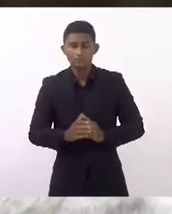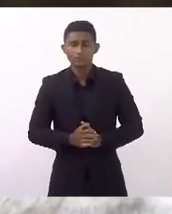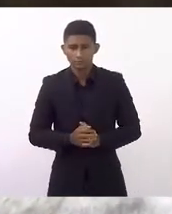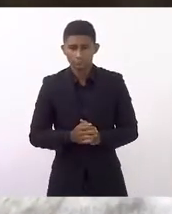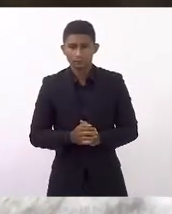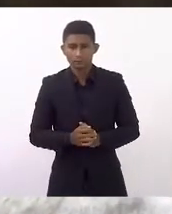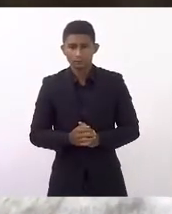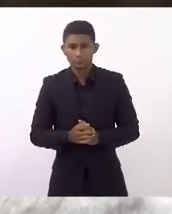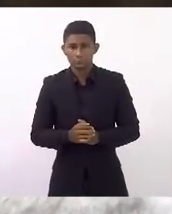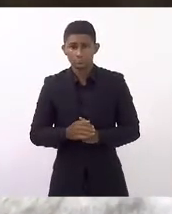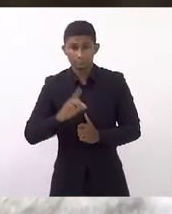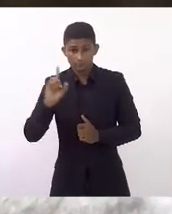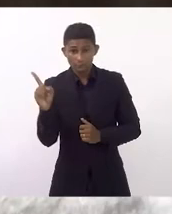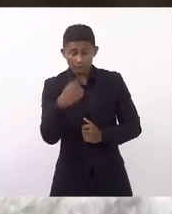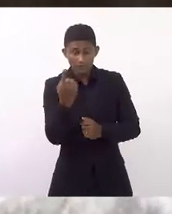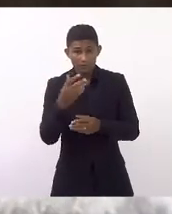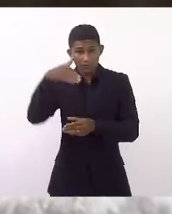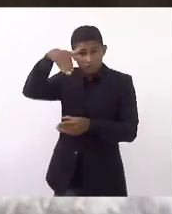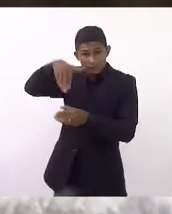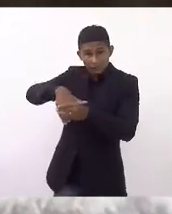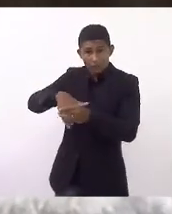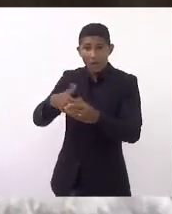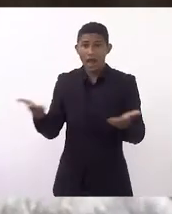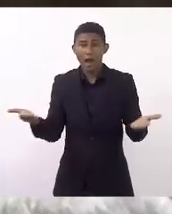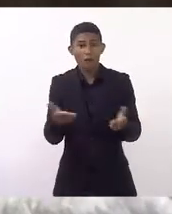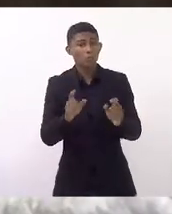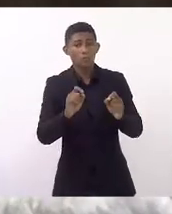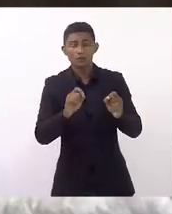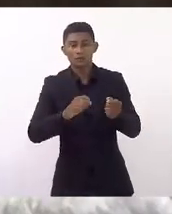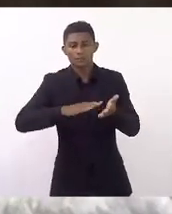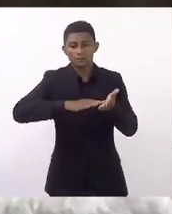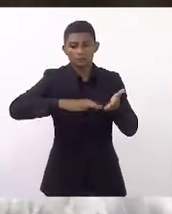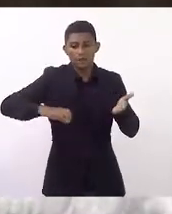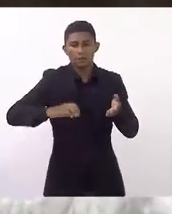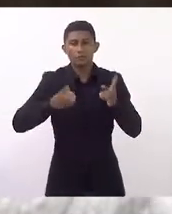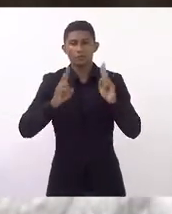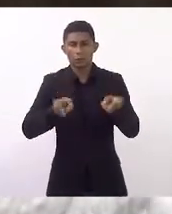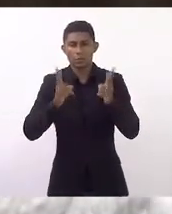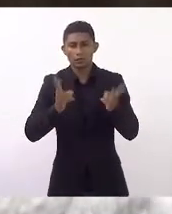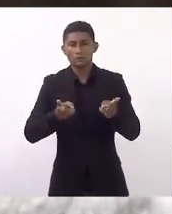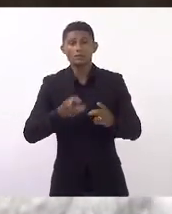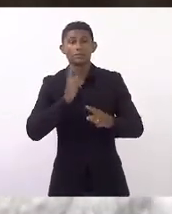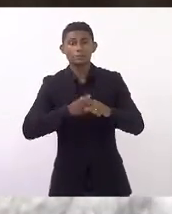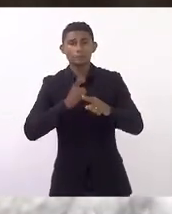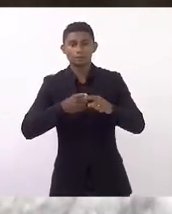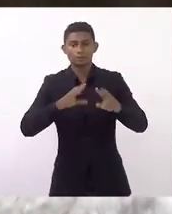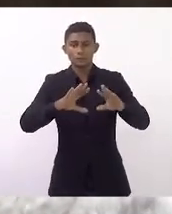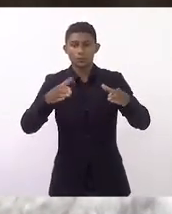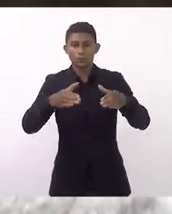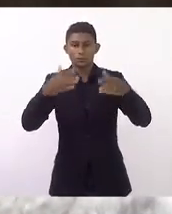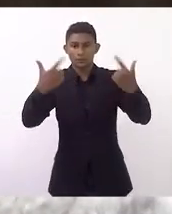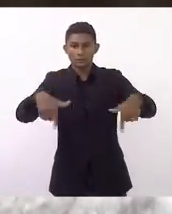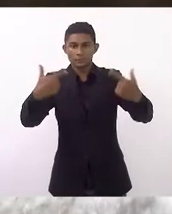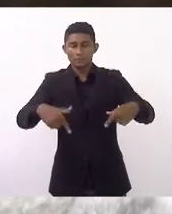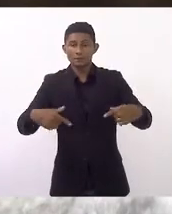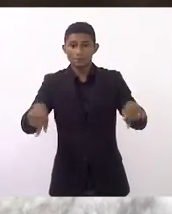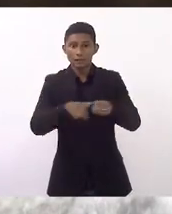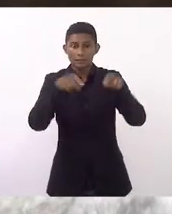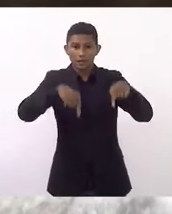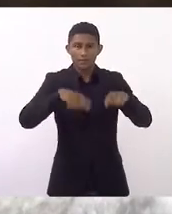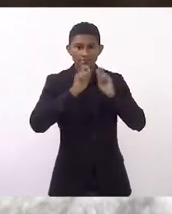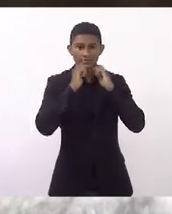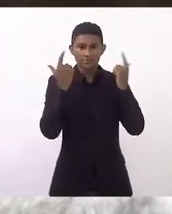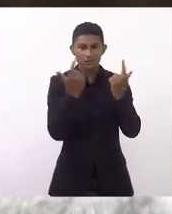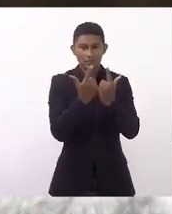de que nós votássemos e votemos agora pela manutenção do veto. Por quê? Porque é o grupo de trabalho, junto com esta casa, que